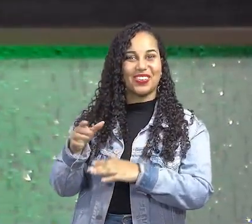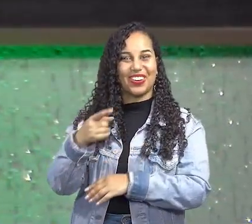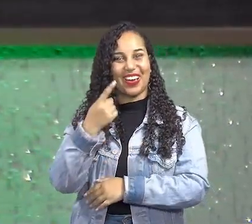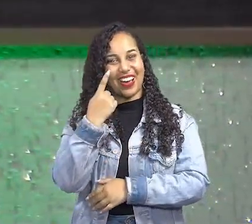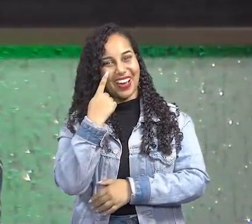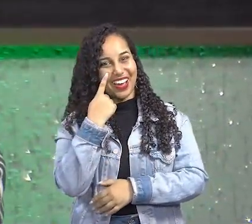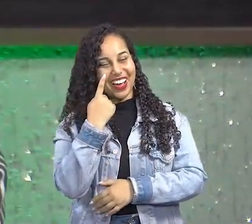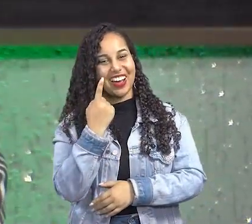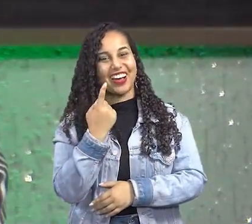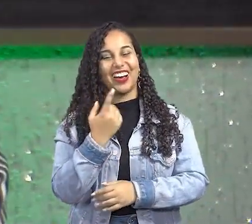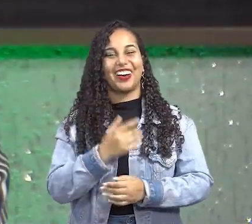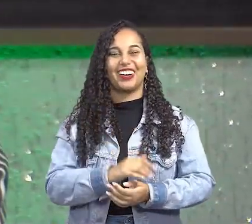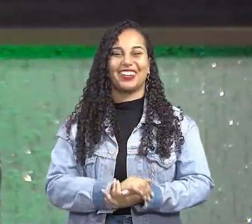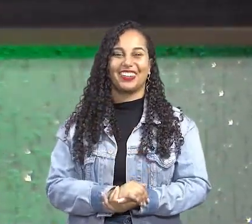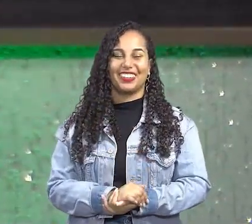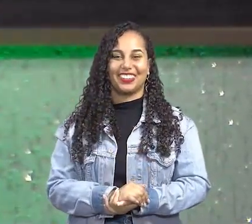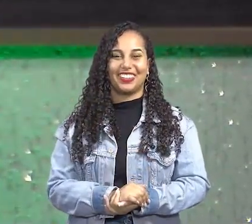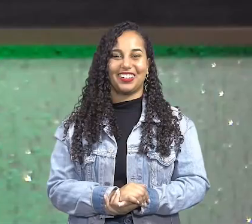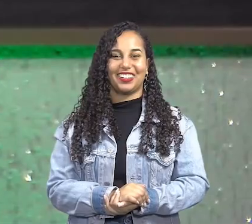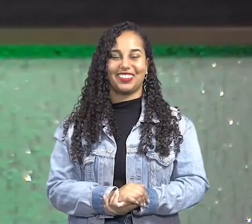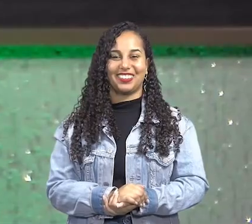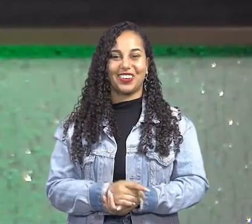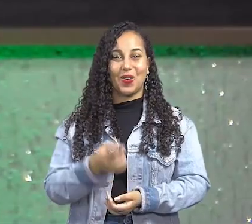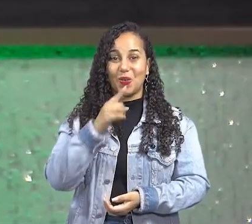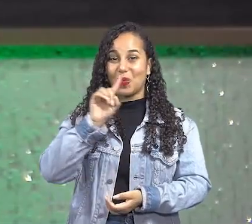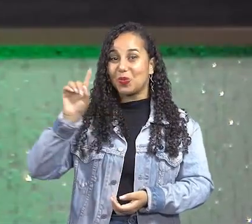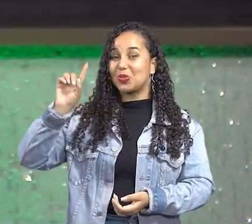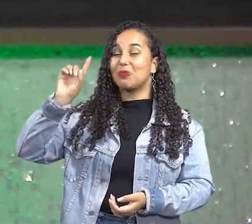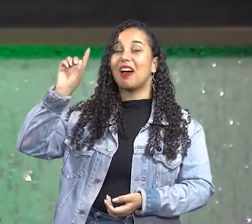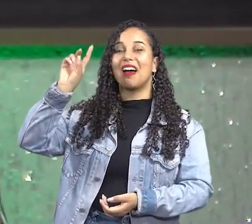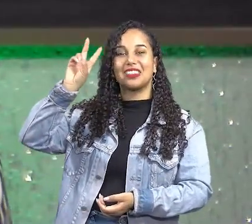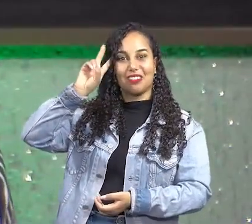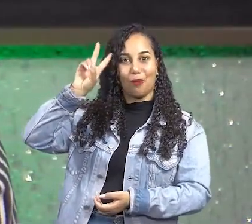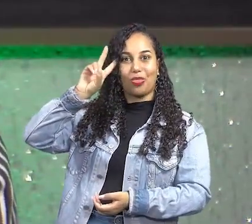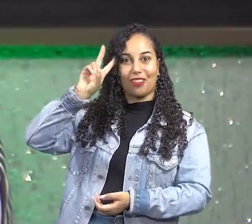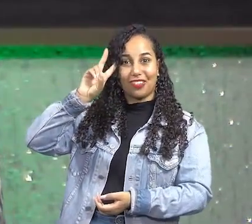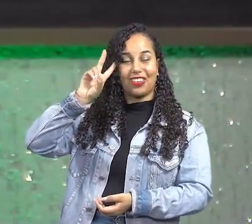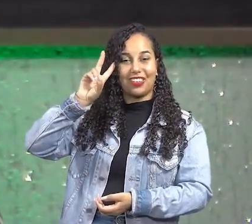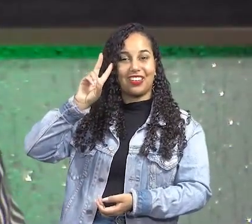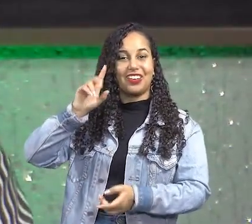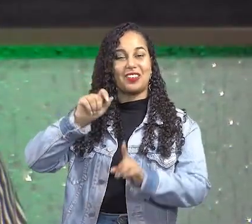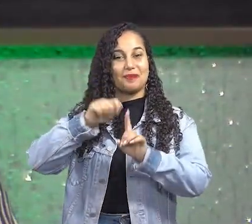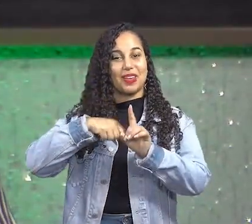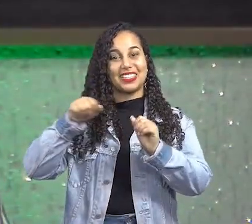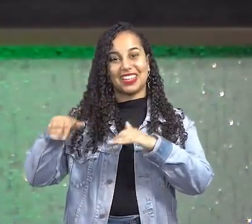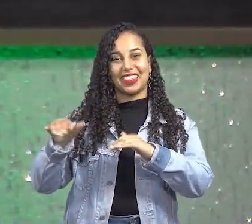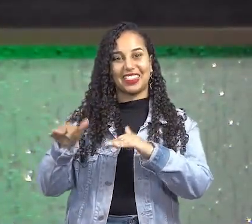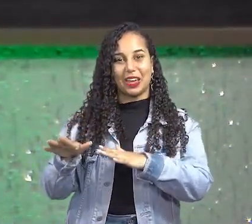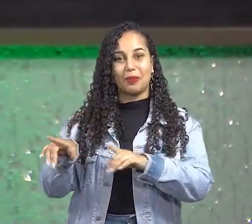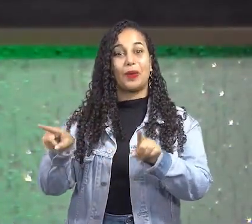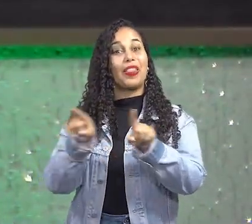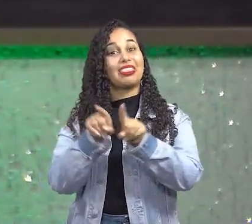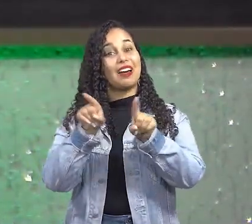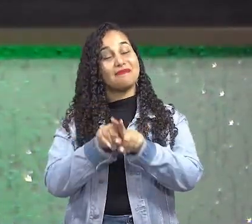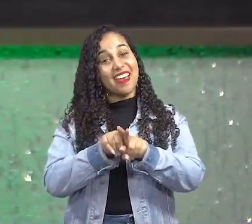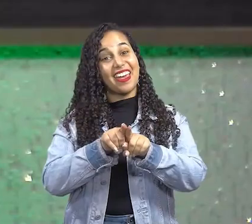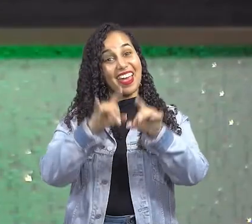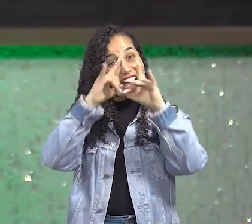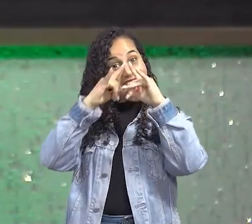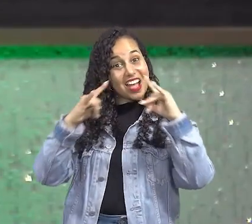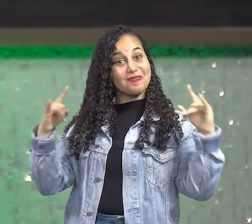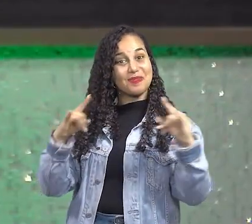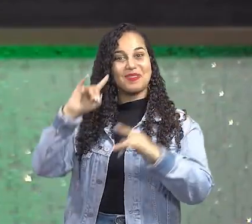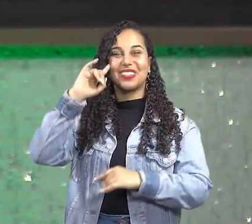agosto já passou, o de setembro é na última segunda-feira de setembro. e vamos ter o nosso acampamento